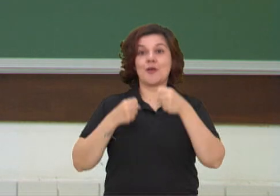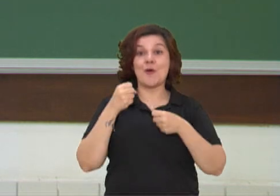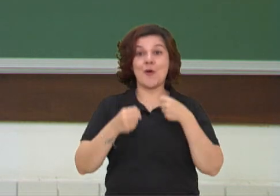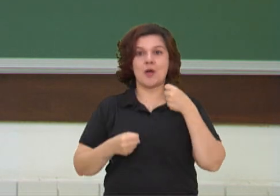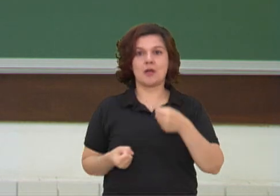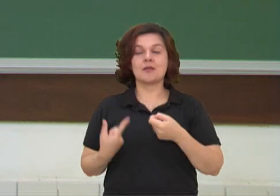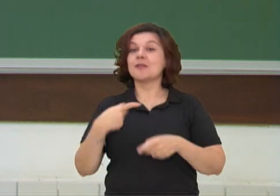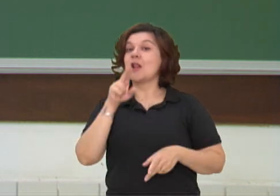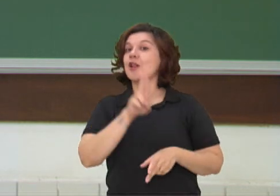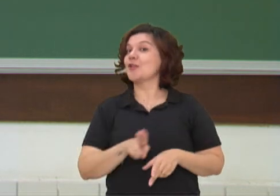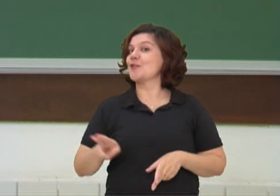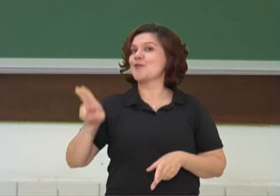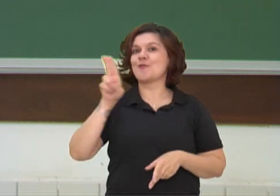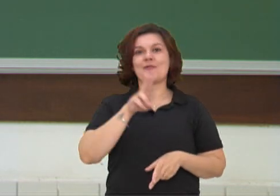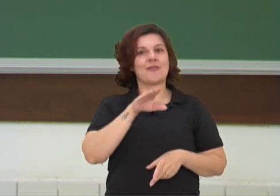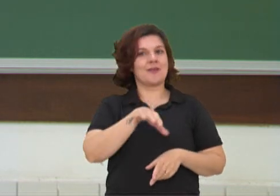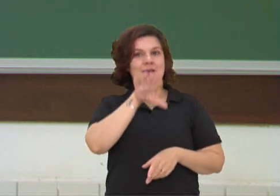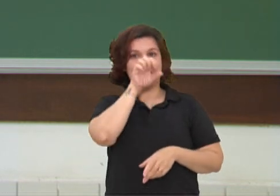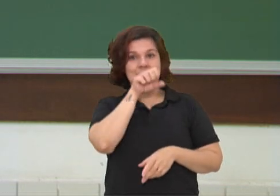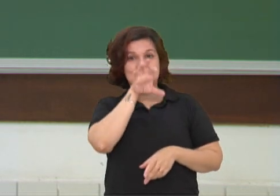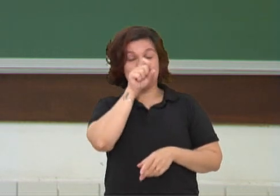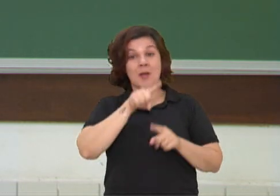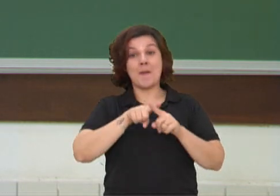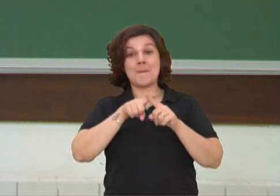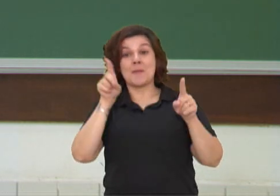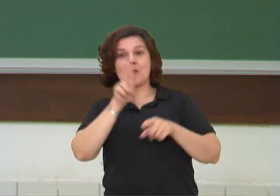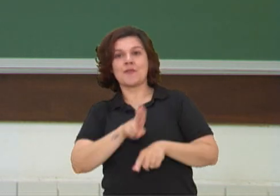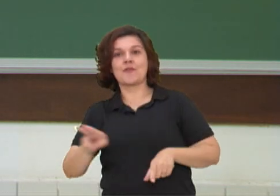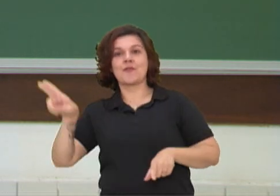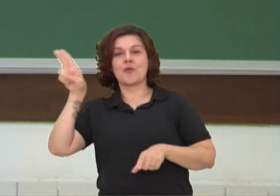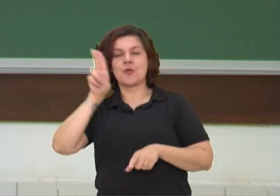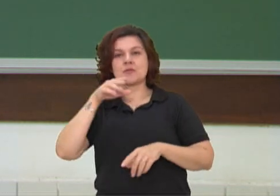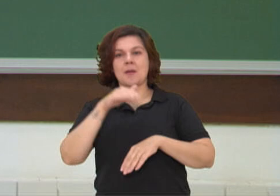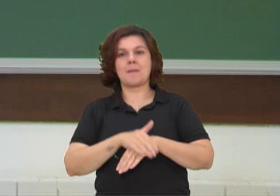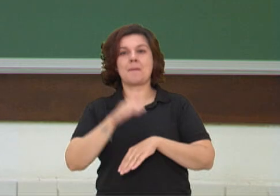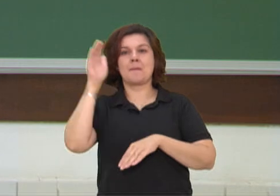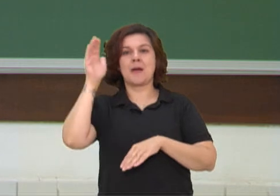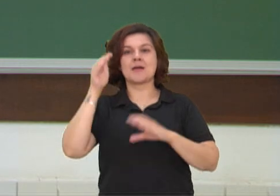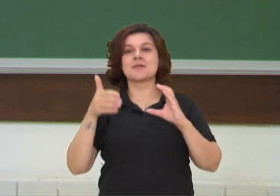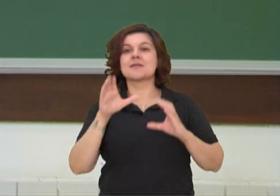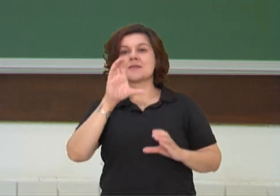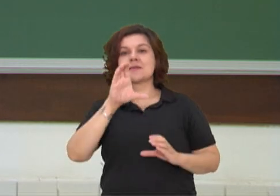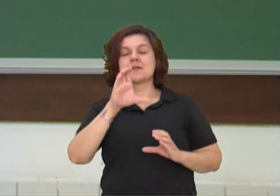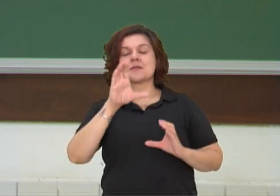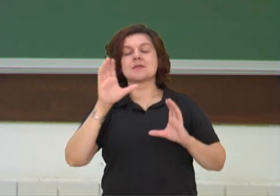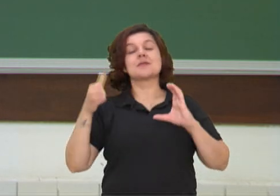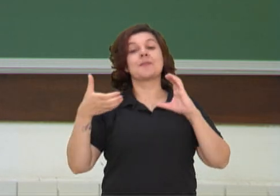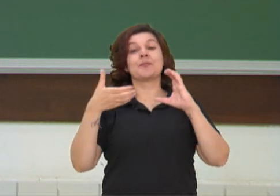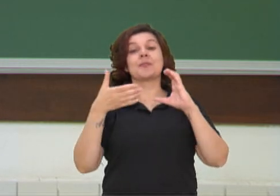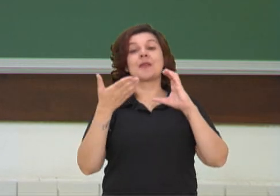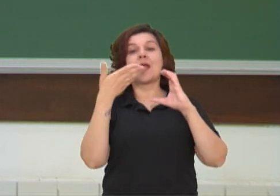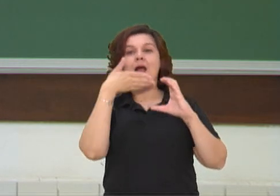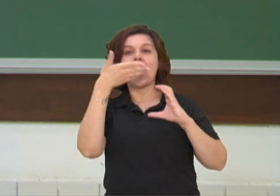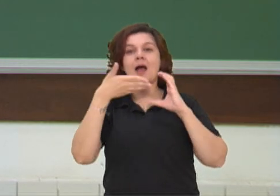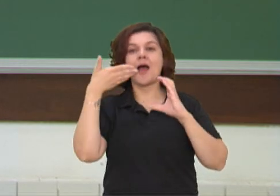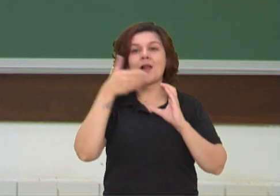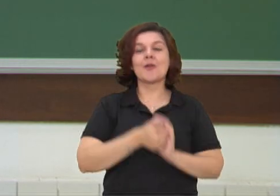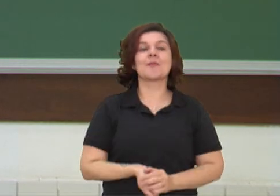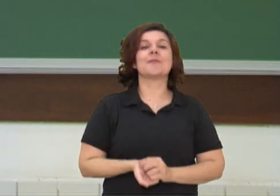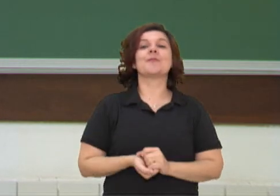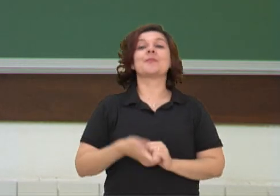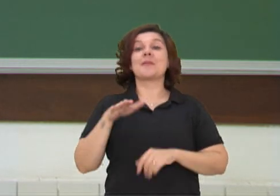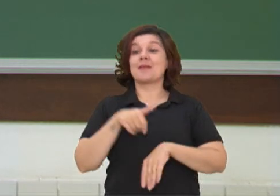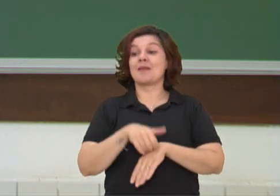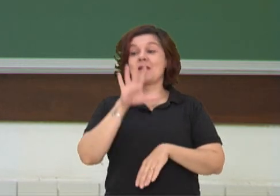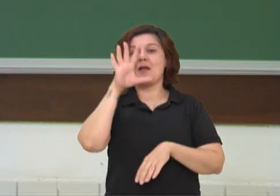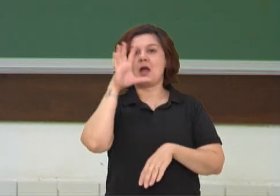não vai usar ali tanto assim o oxigênio, e sim vai usar ali, vai ter um gasto calórico ali, um gasto ali de